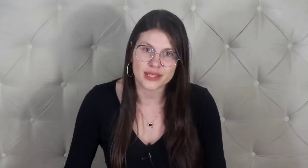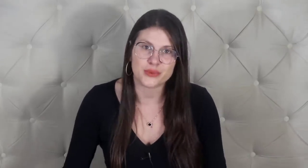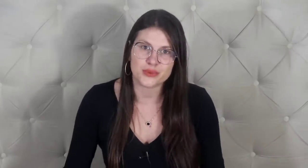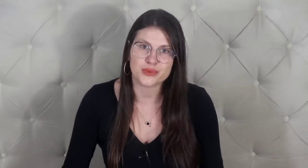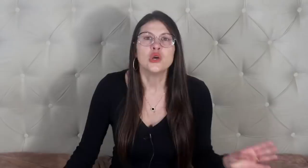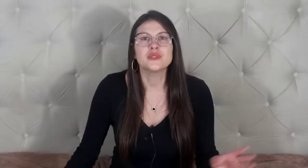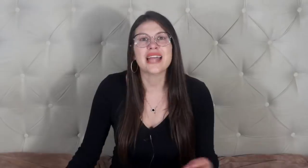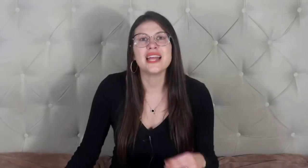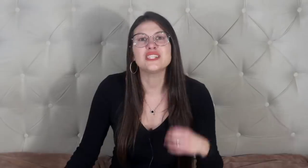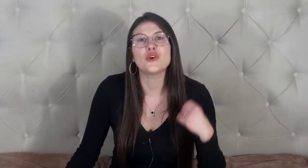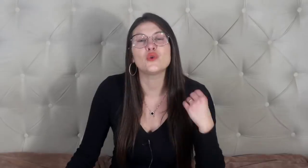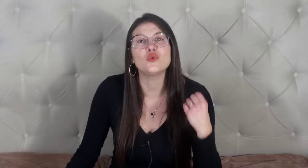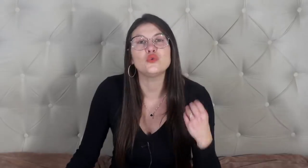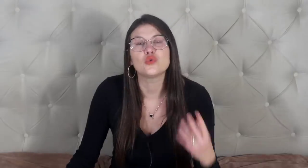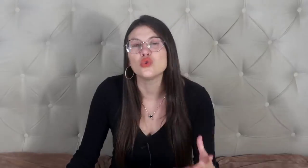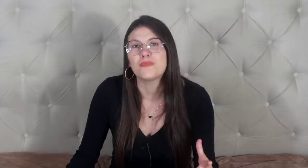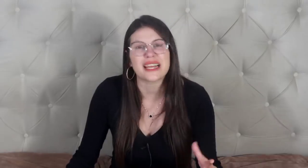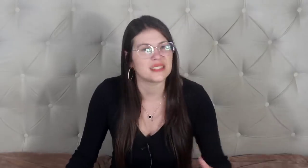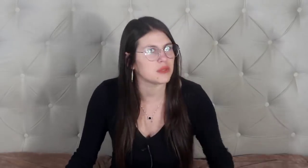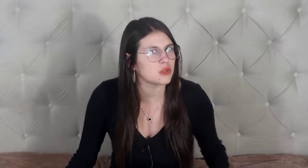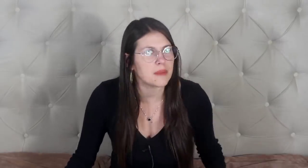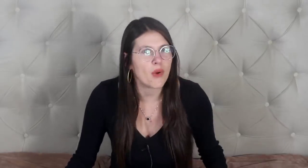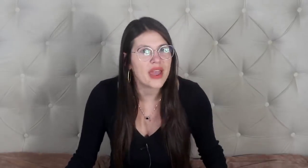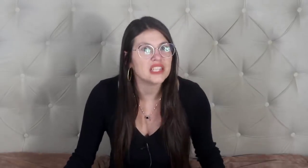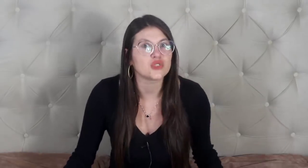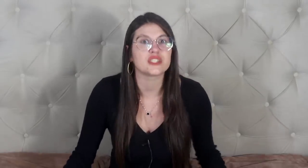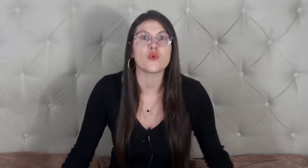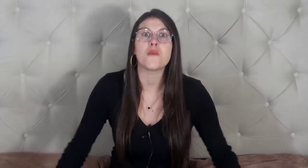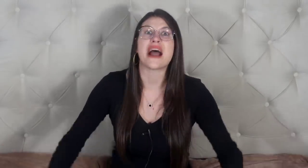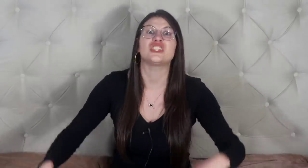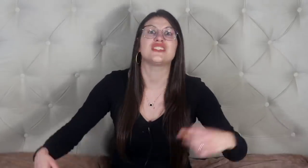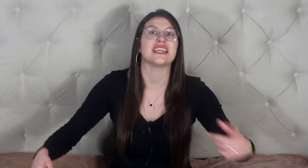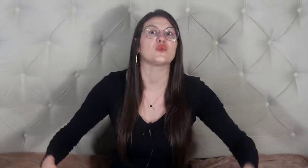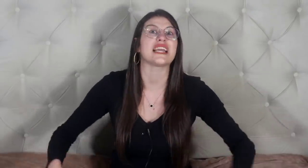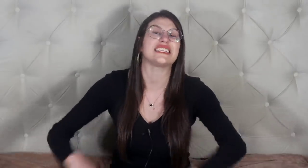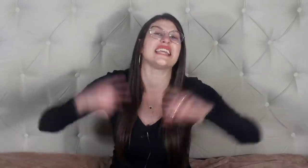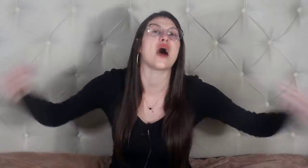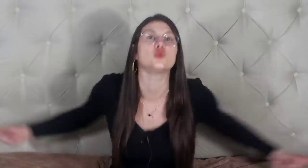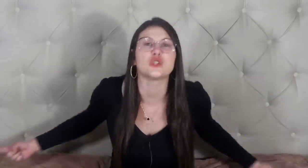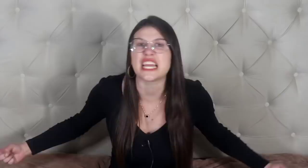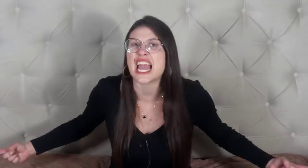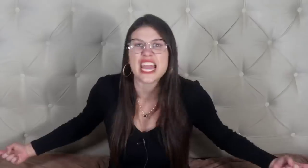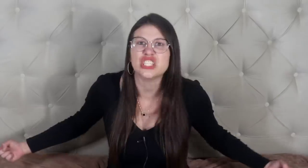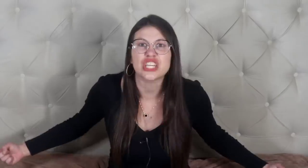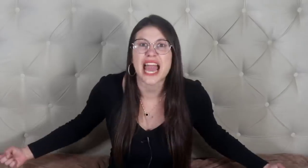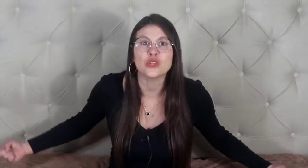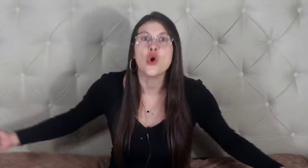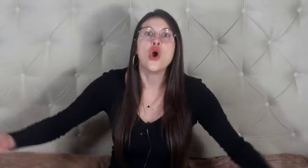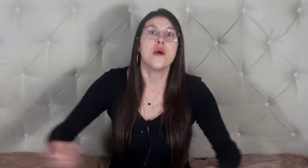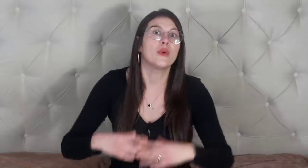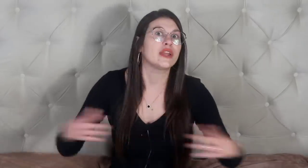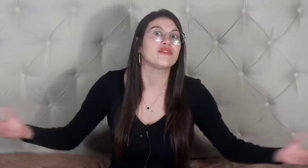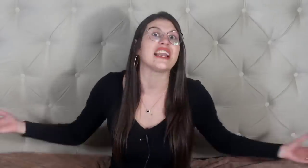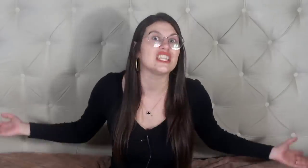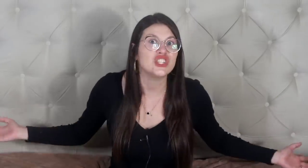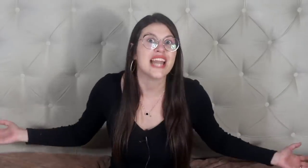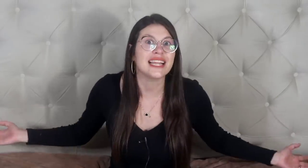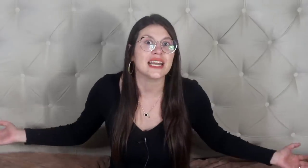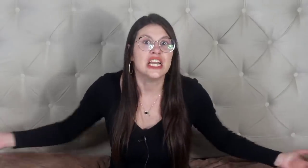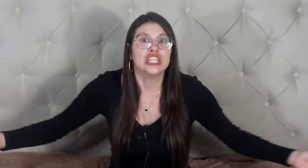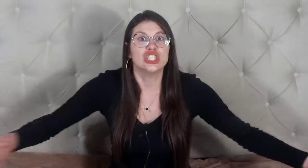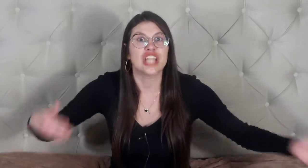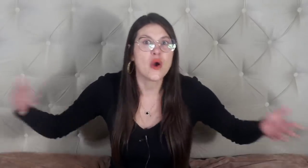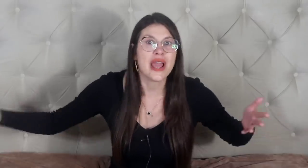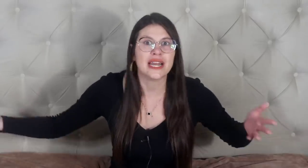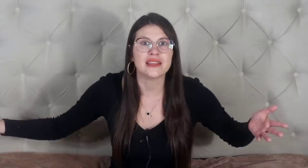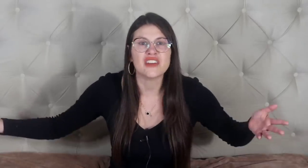Renan Calheiros. Os caras foram com tudo pra cima do depoente, o seu Omar dizendo que esse áudio seria retirado porque não valia de